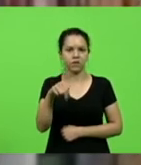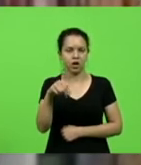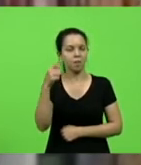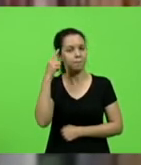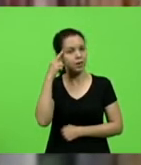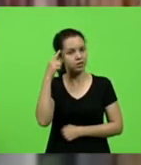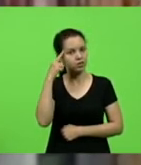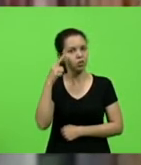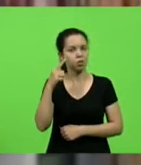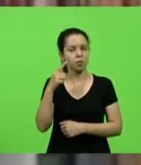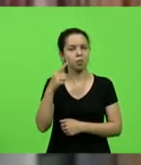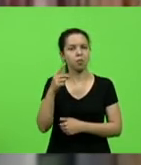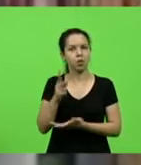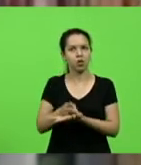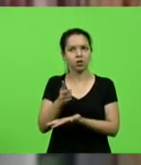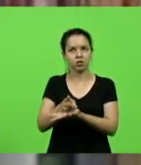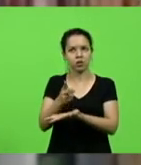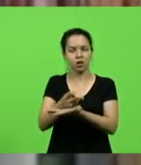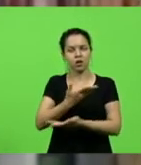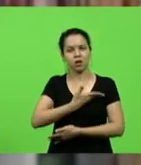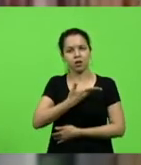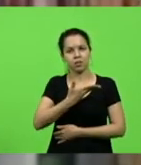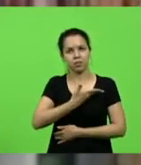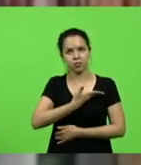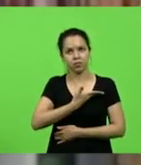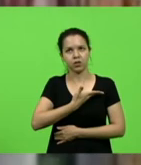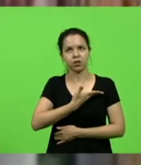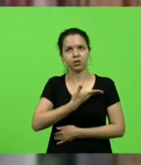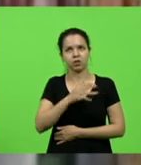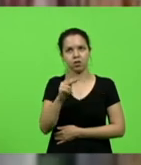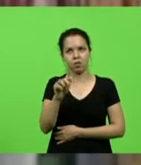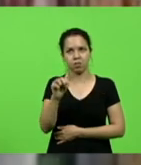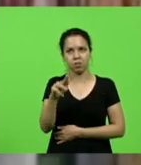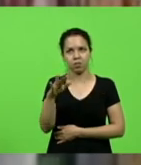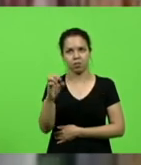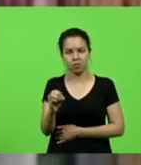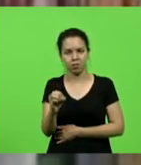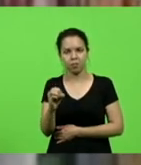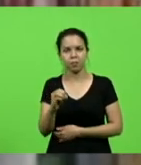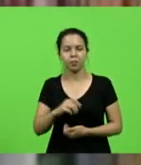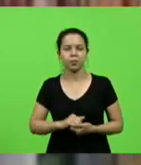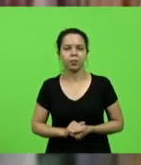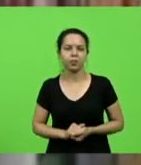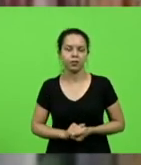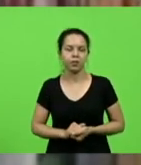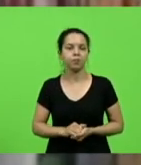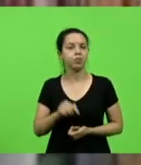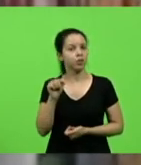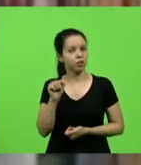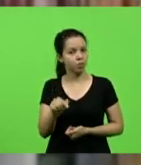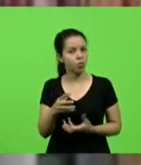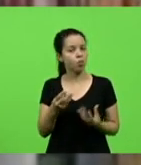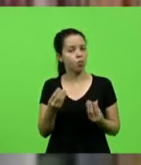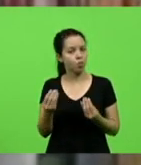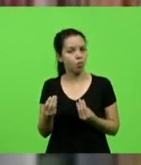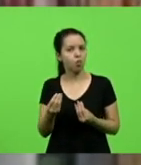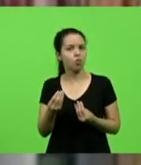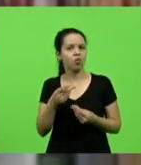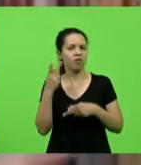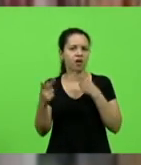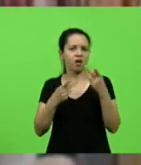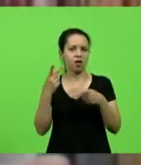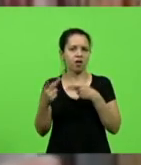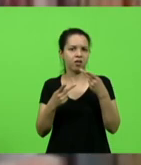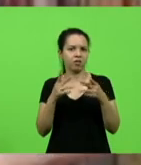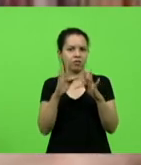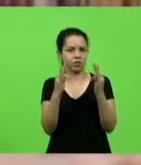esquerda e amigo do Paulo Freire. Então, muitas coisas são ditas a respeito das famílias educadoras, desconhecendo